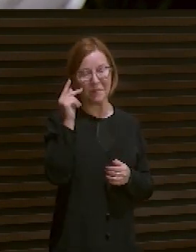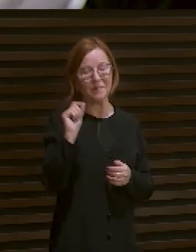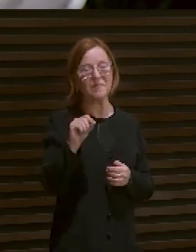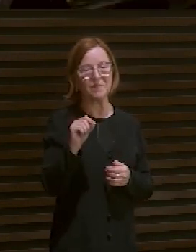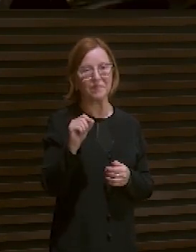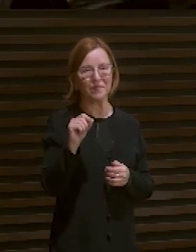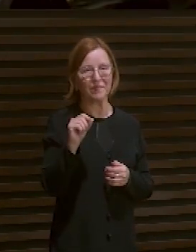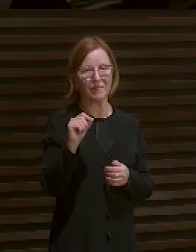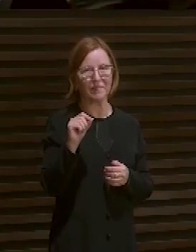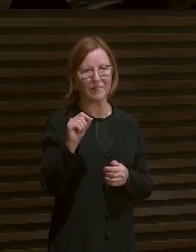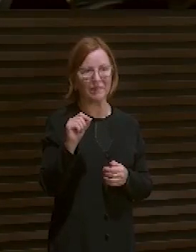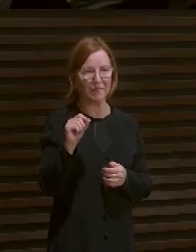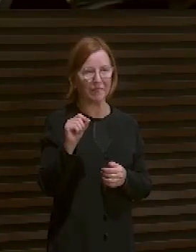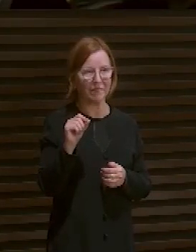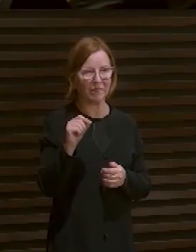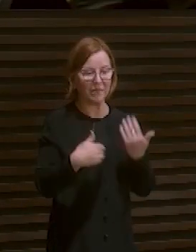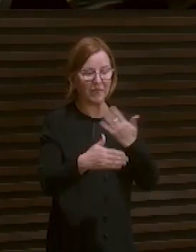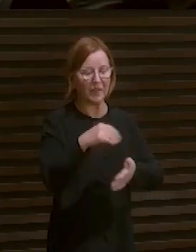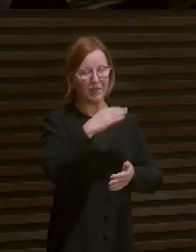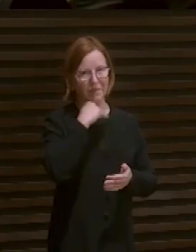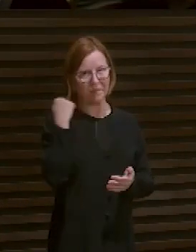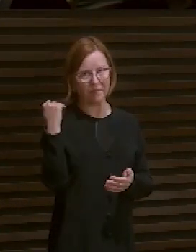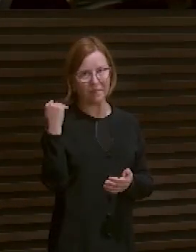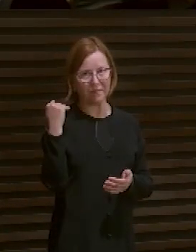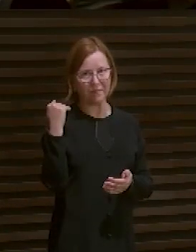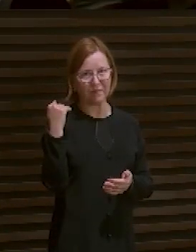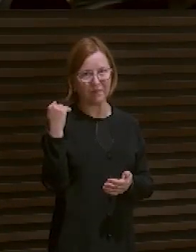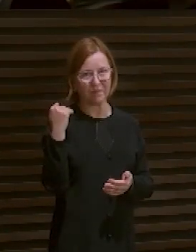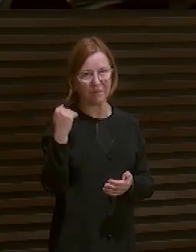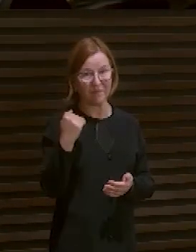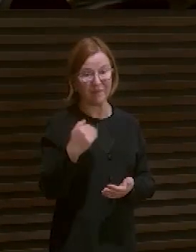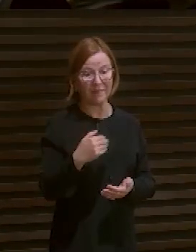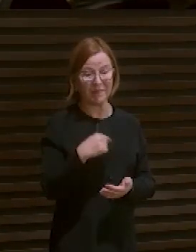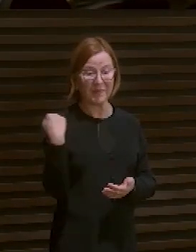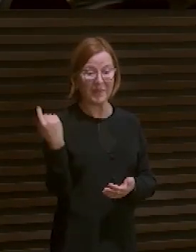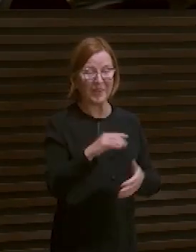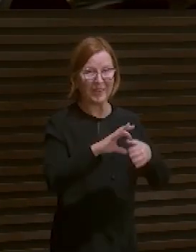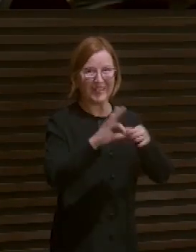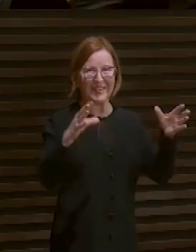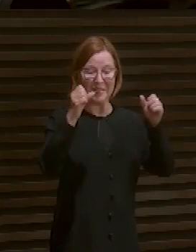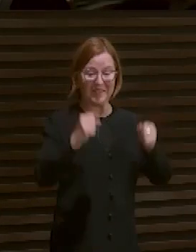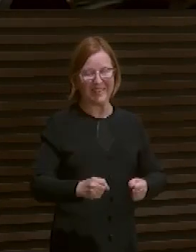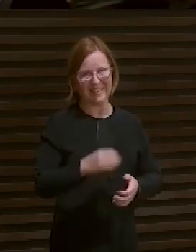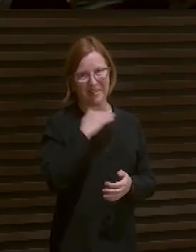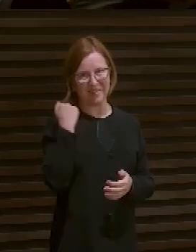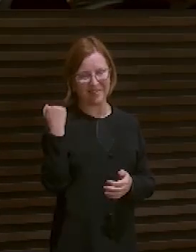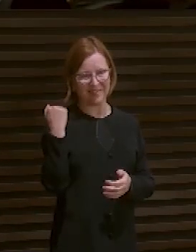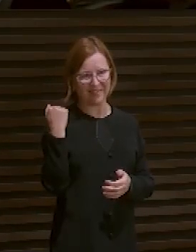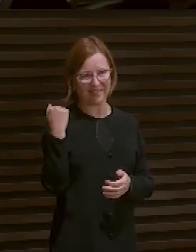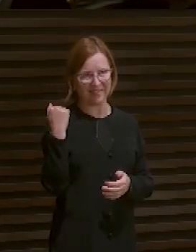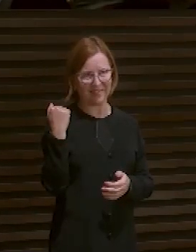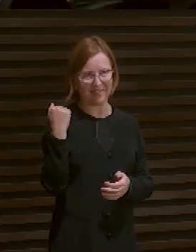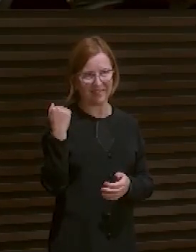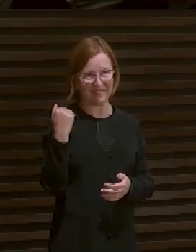que, pela morte, ele nos libertasse do poder da morte